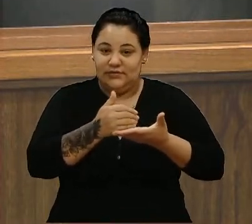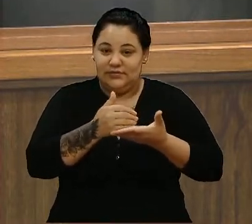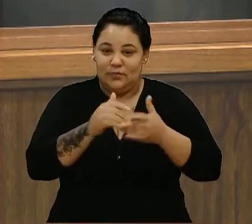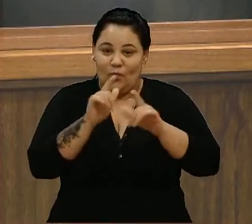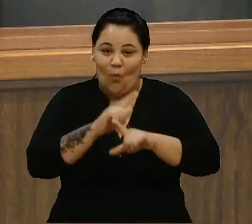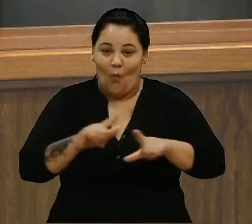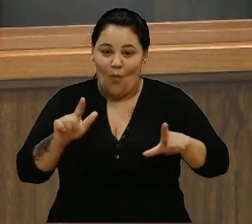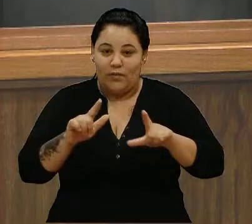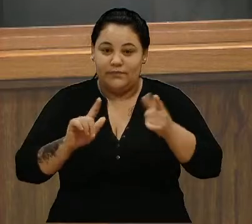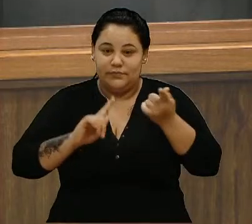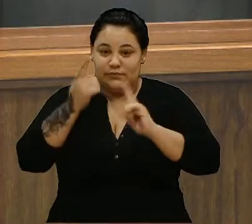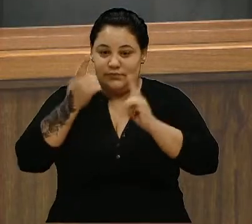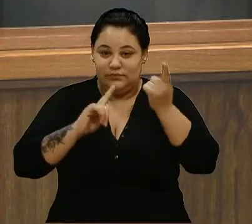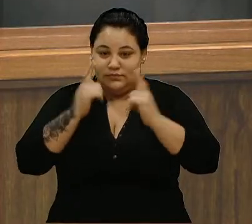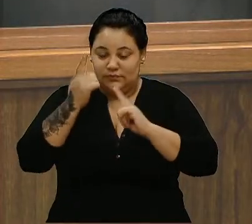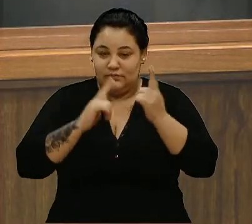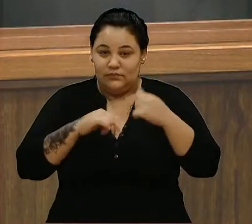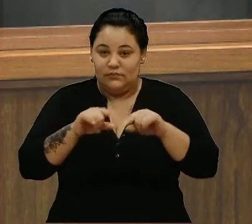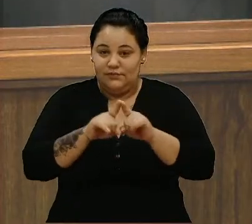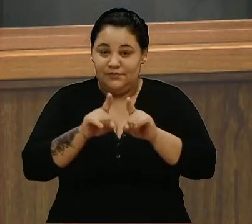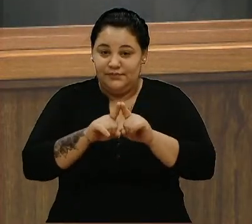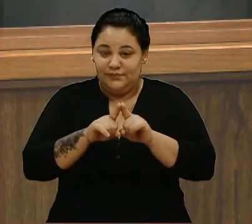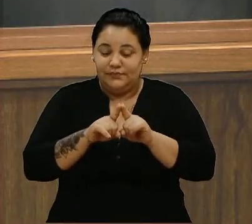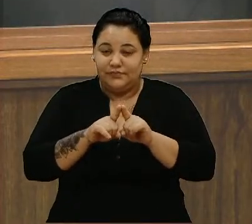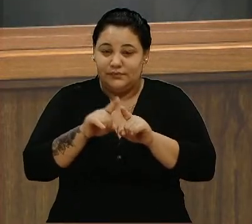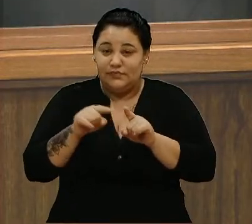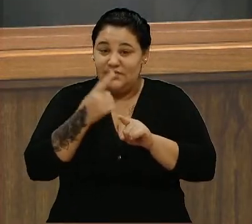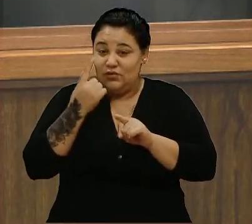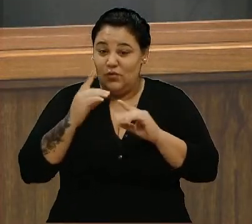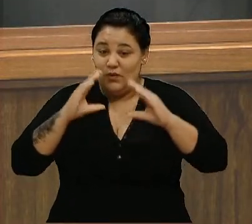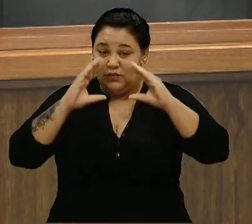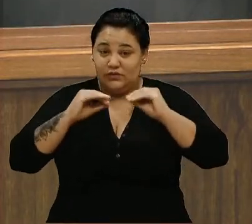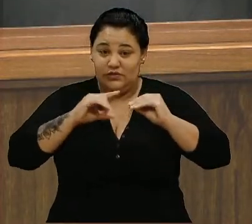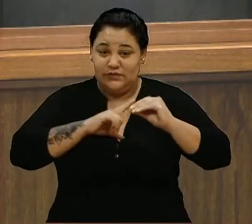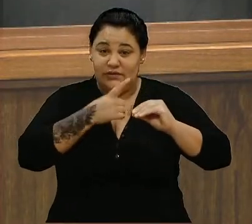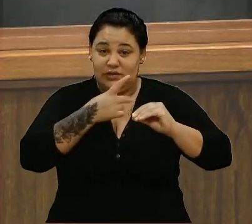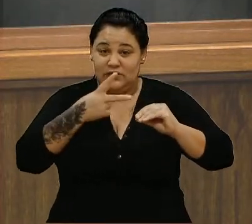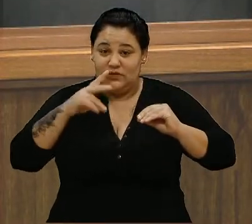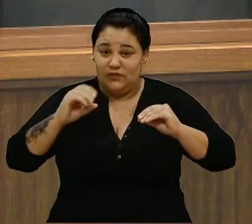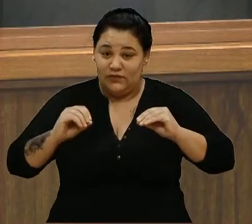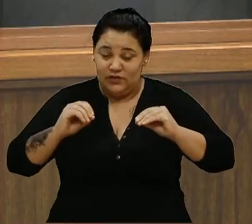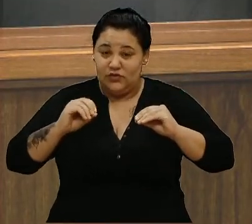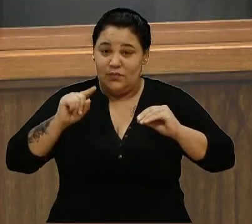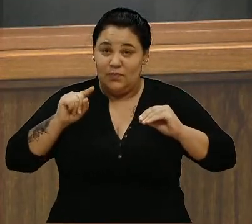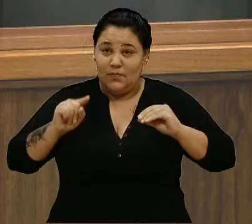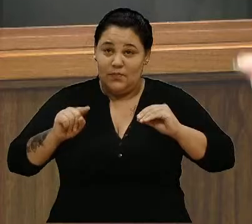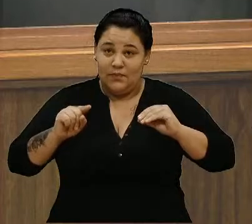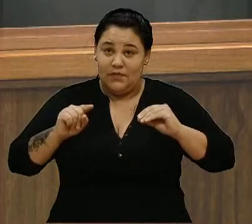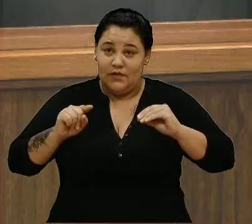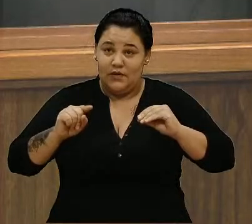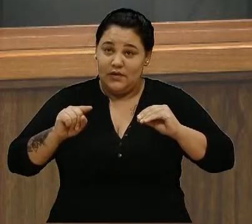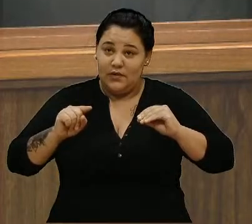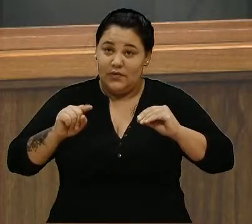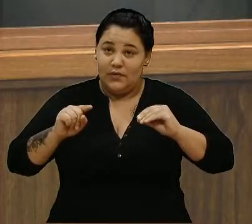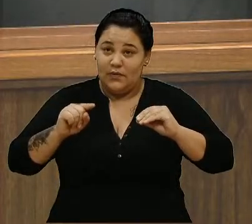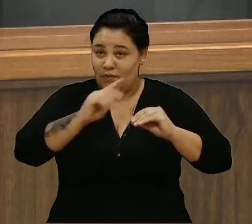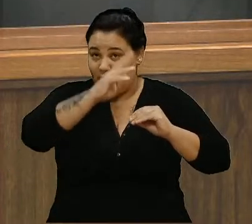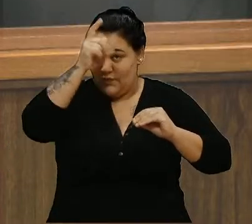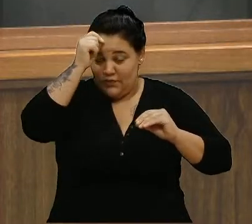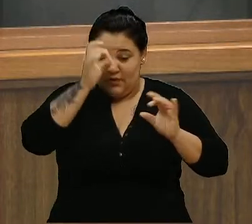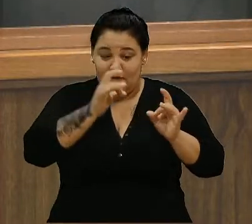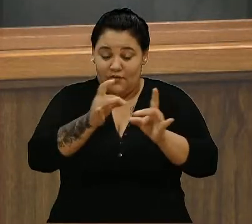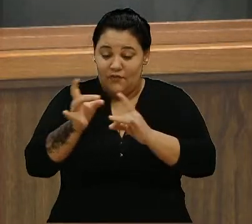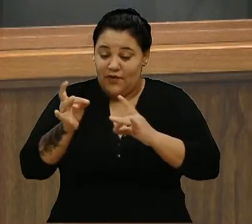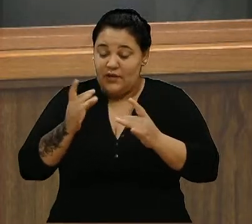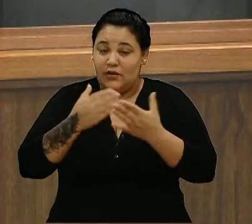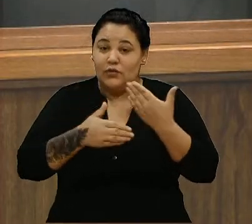exemplo, lá. E que numa noite deu 120 mil para a prefeitura ao vender aqueles resíduos. A gente